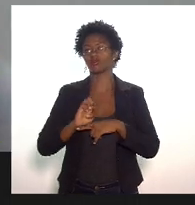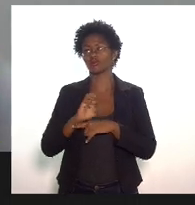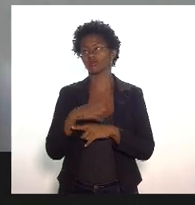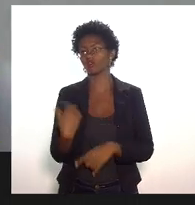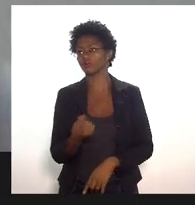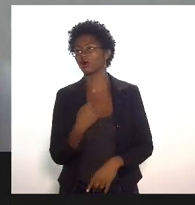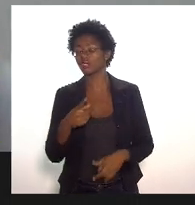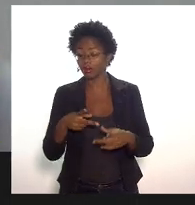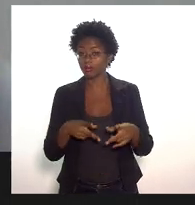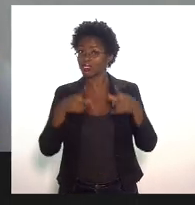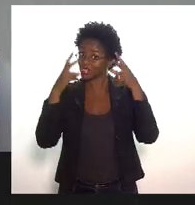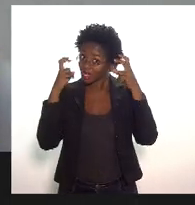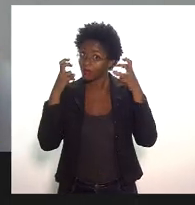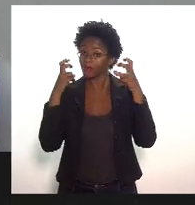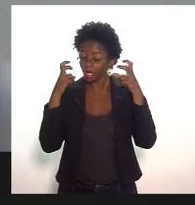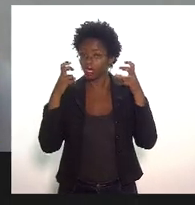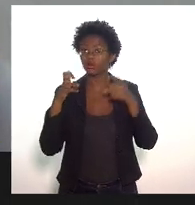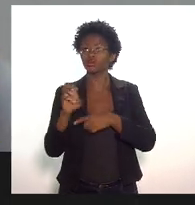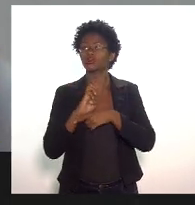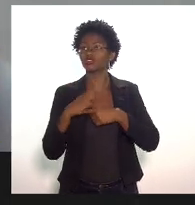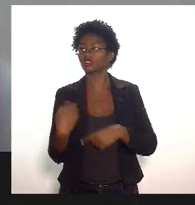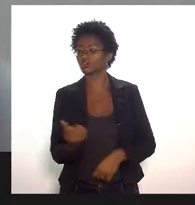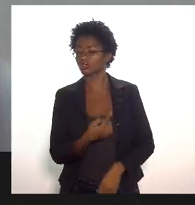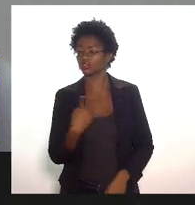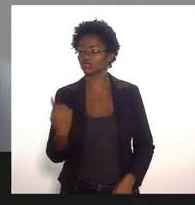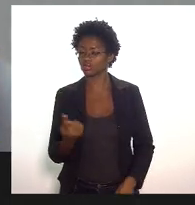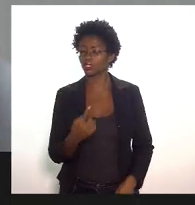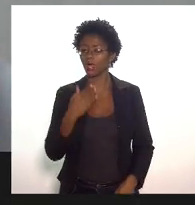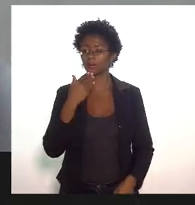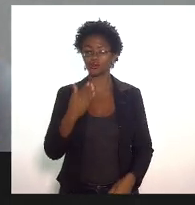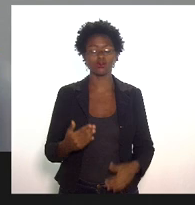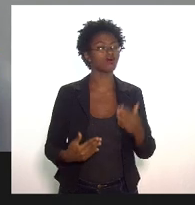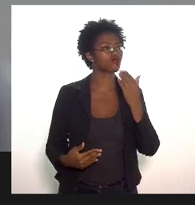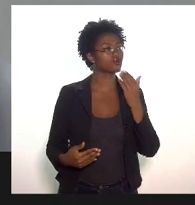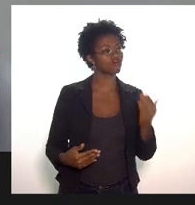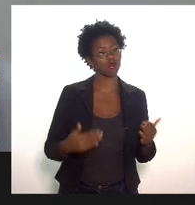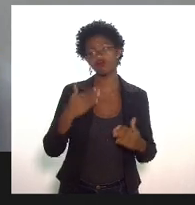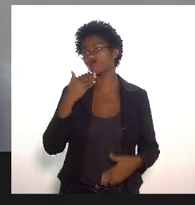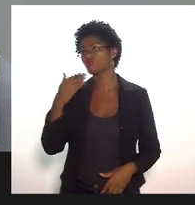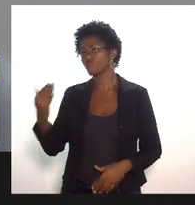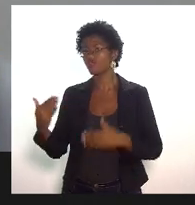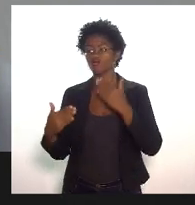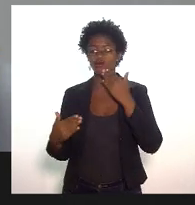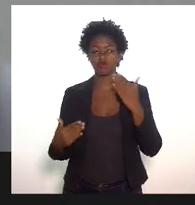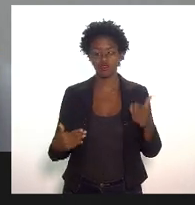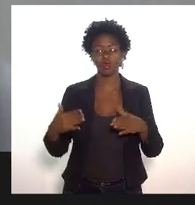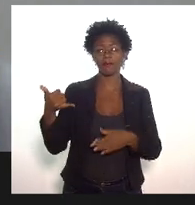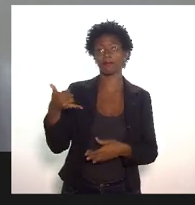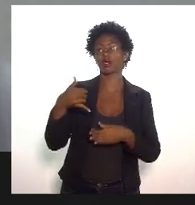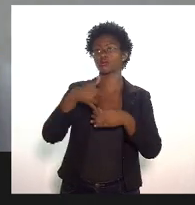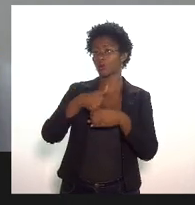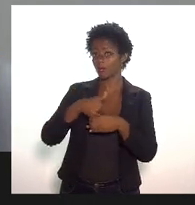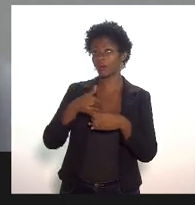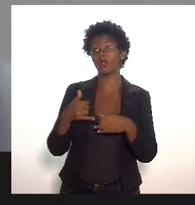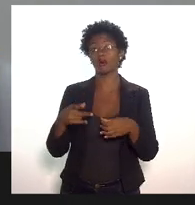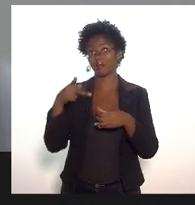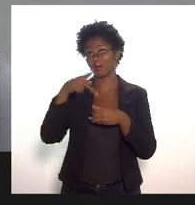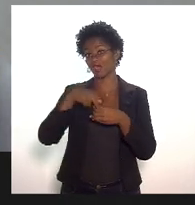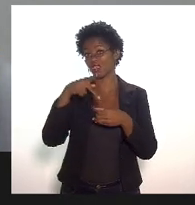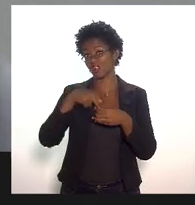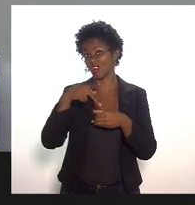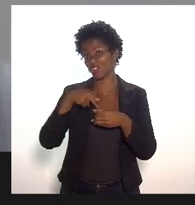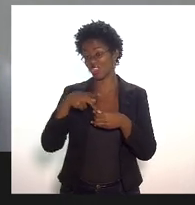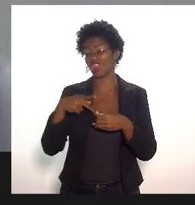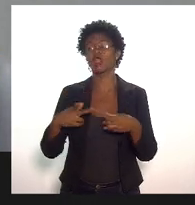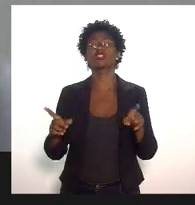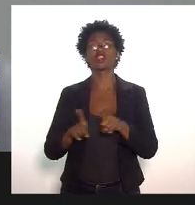presença efetiva de encomendas da Petrobras e de outras empresas, que, por sua vez,